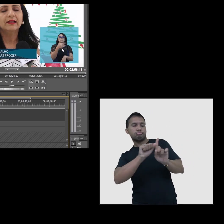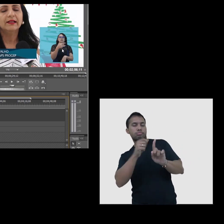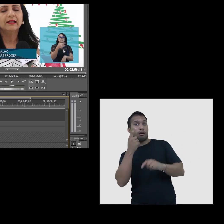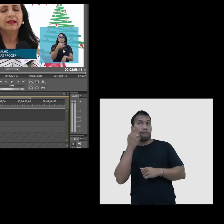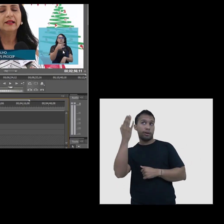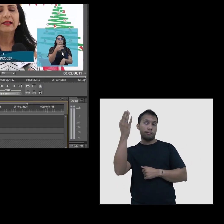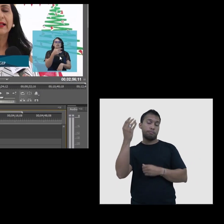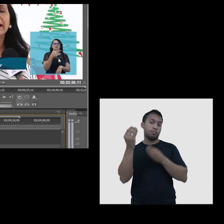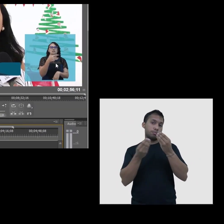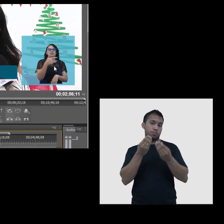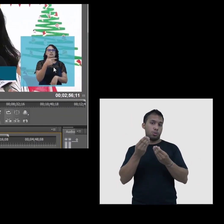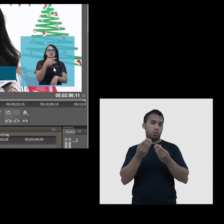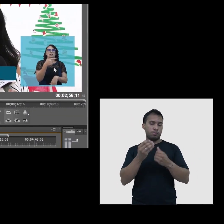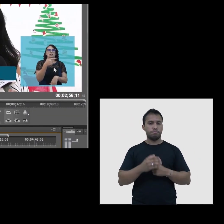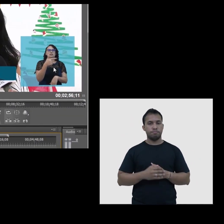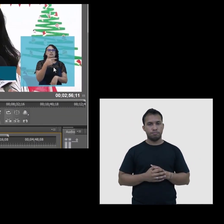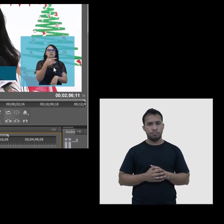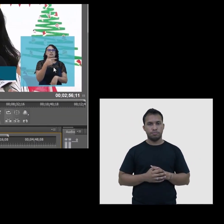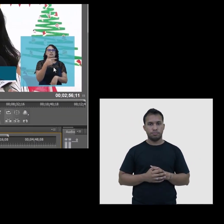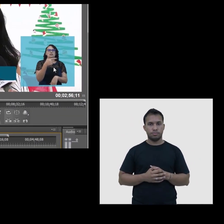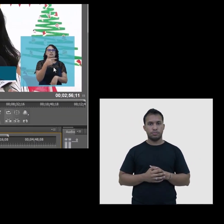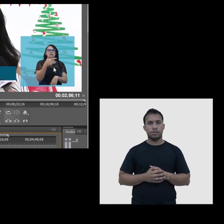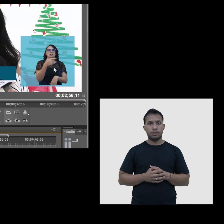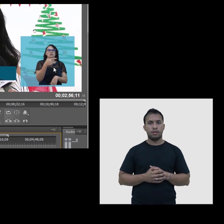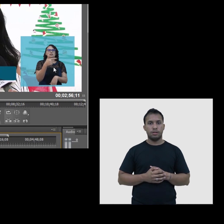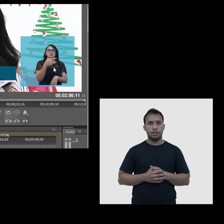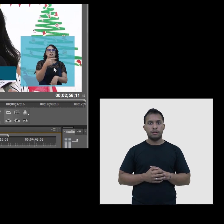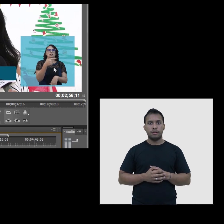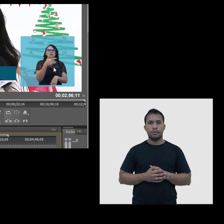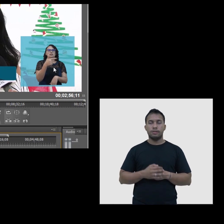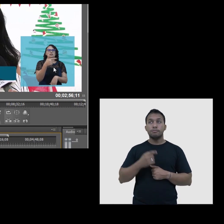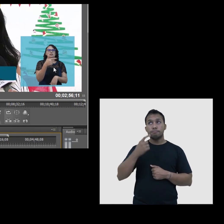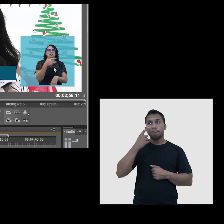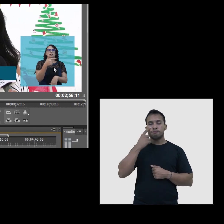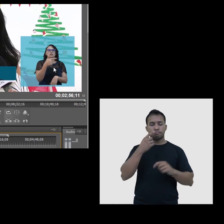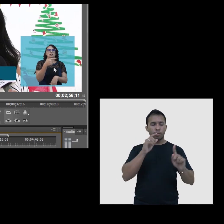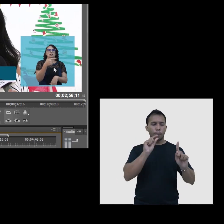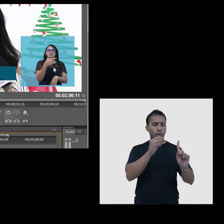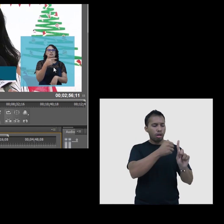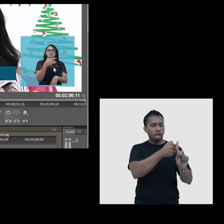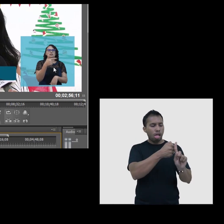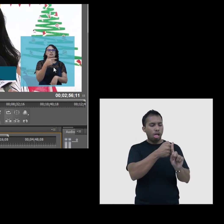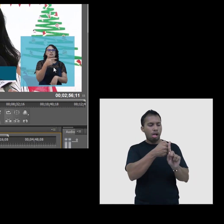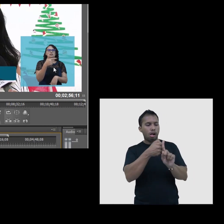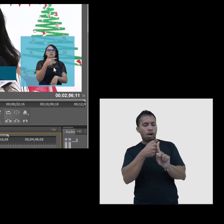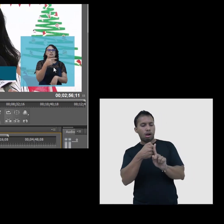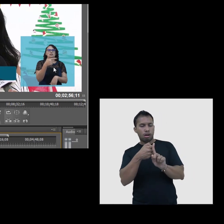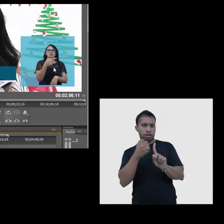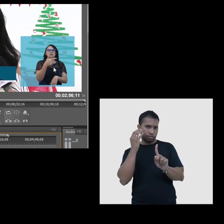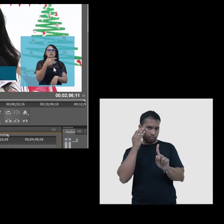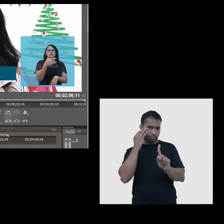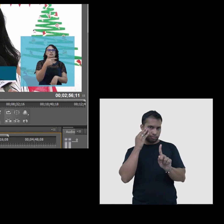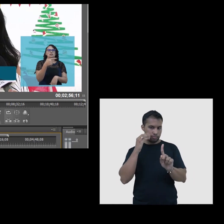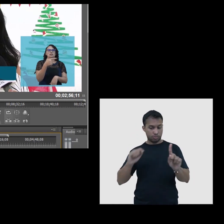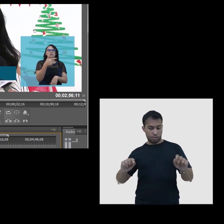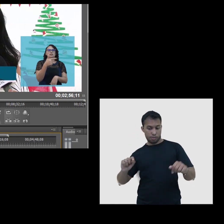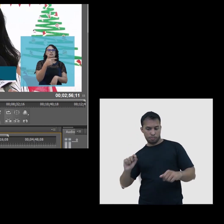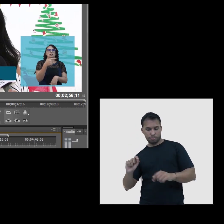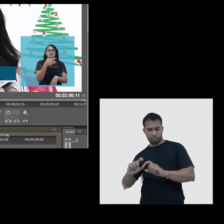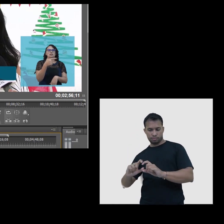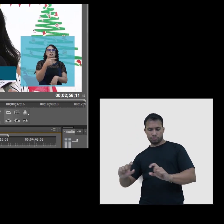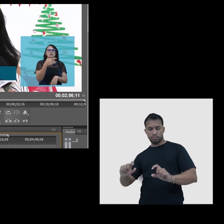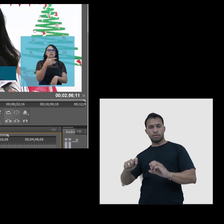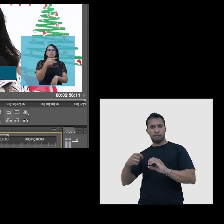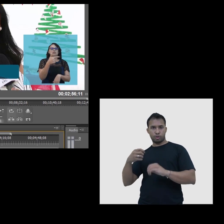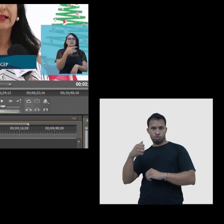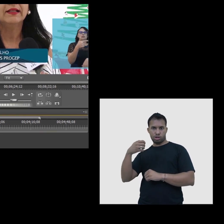pouco a janela mais para lá ou trazer um pouco o intérprete mais para cá. Eu vou trazer o intérprete um pouco mais para a esquerda para ele ficar melhor posicionado dentro dessa